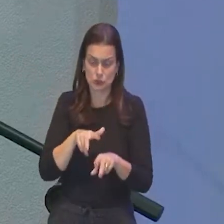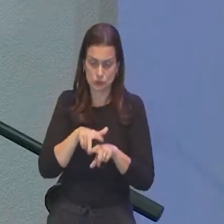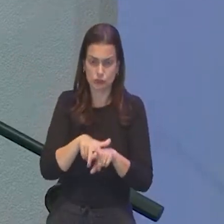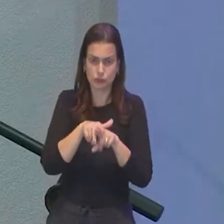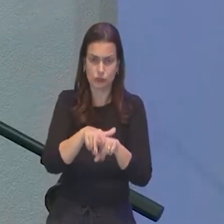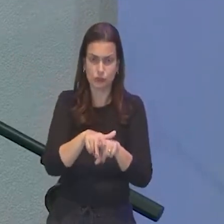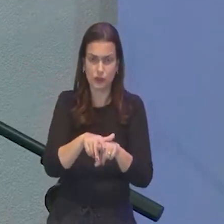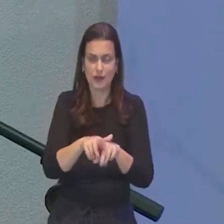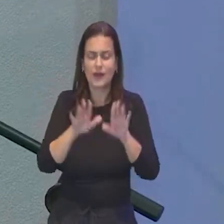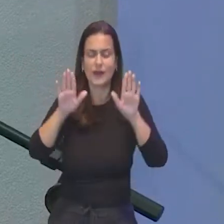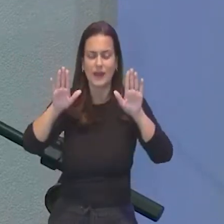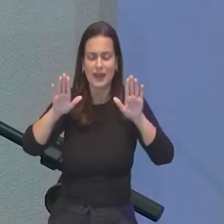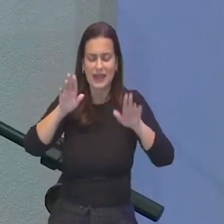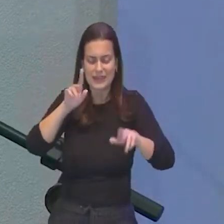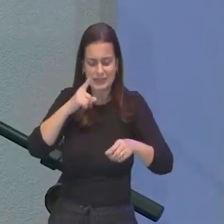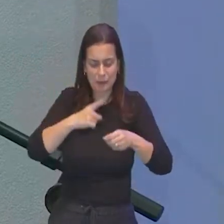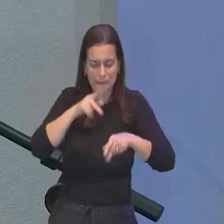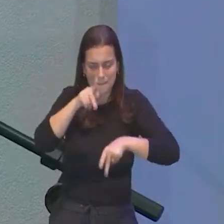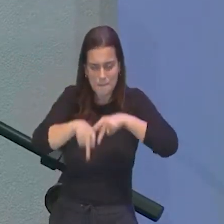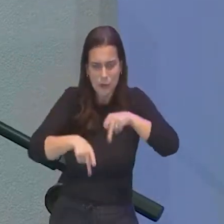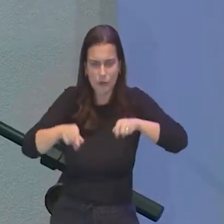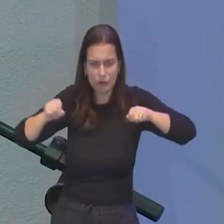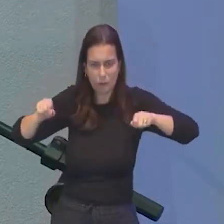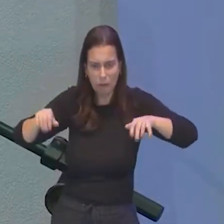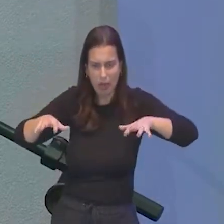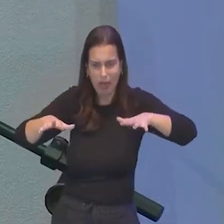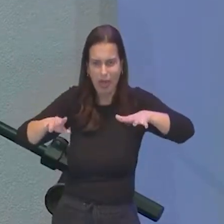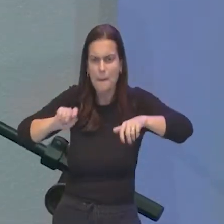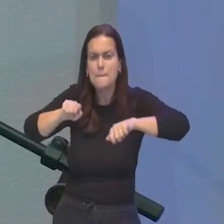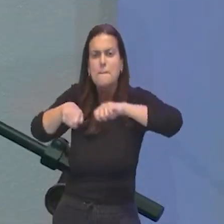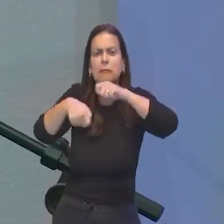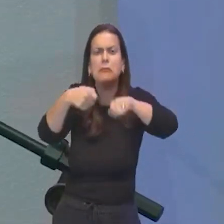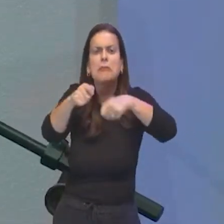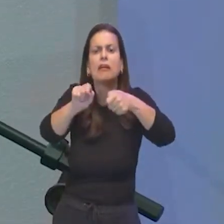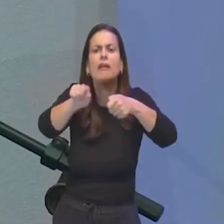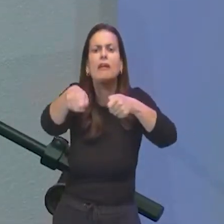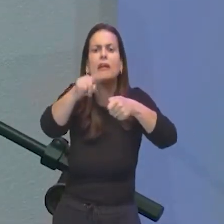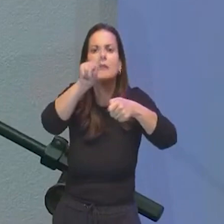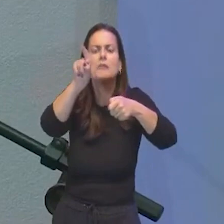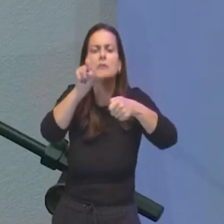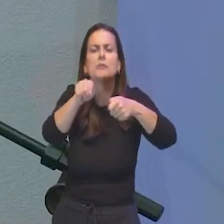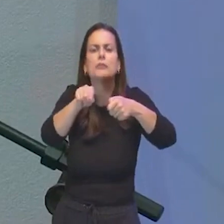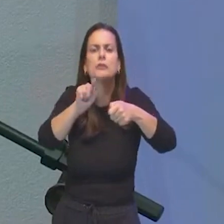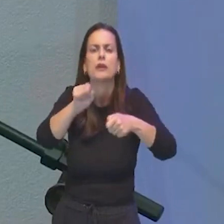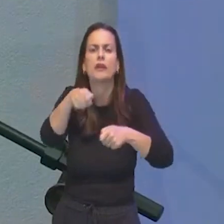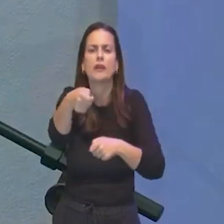a cidade se alvoroçou e perguntavam: quem é este?